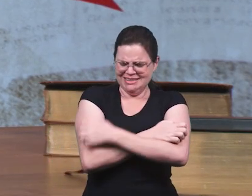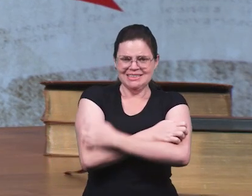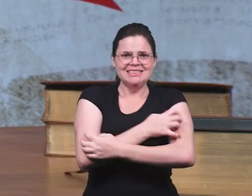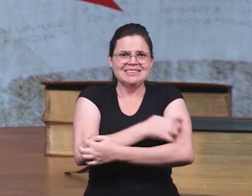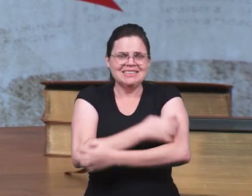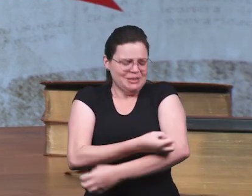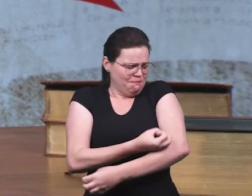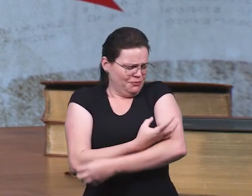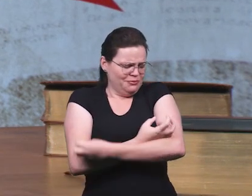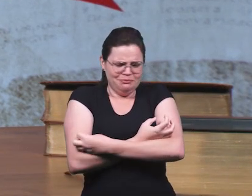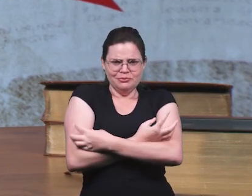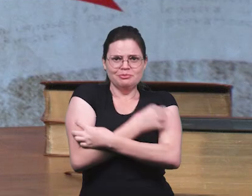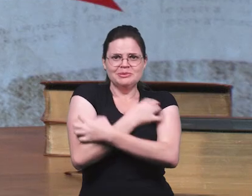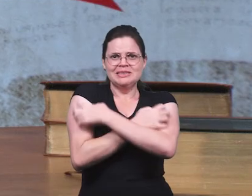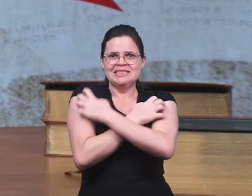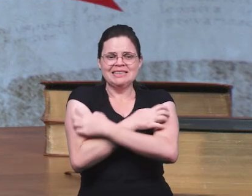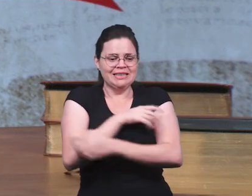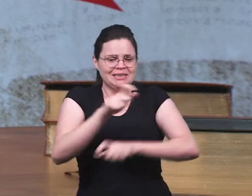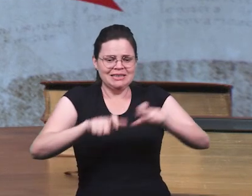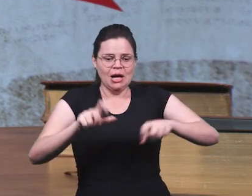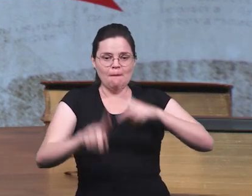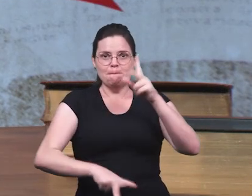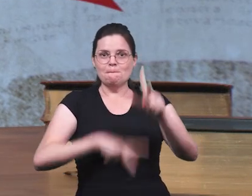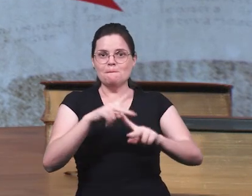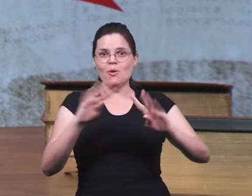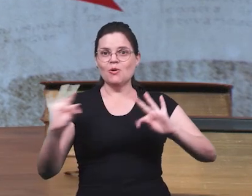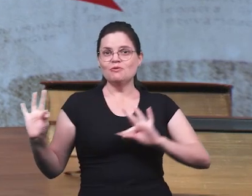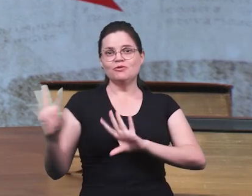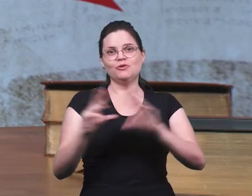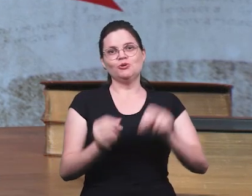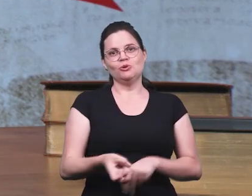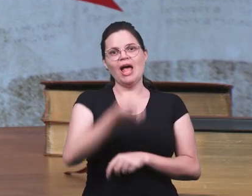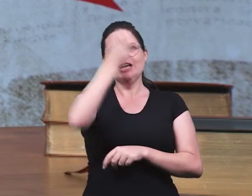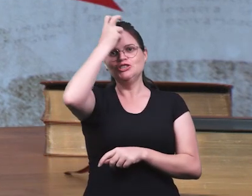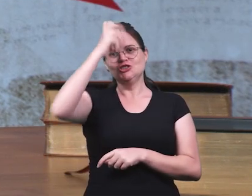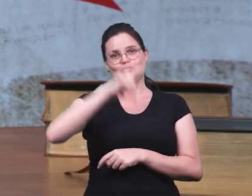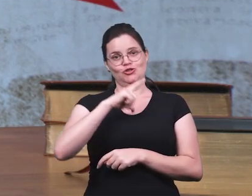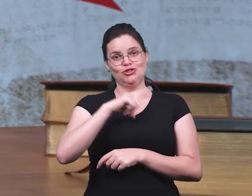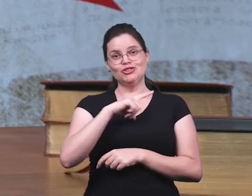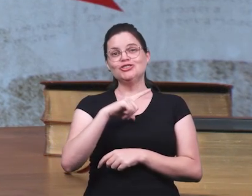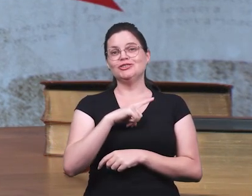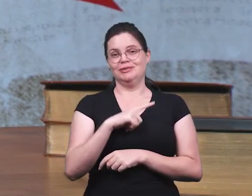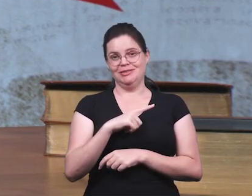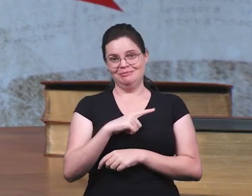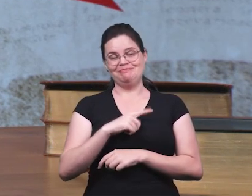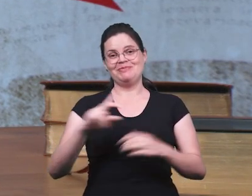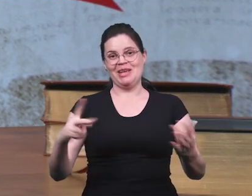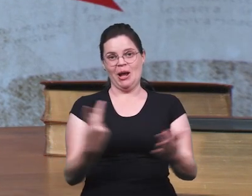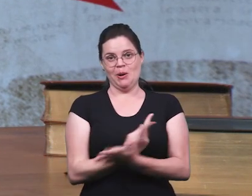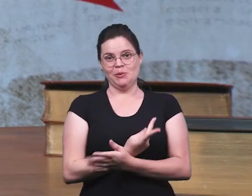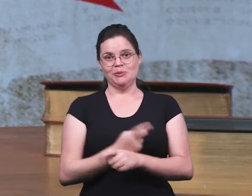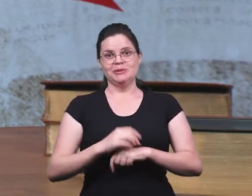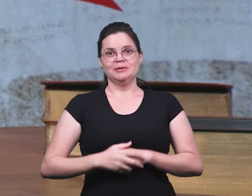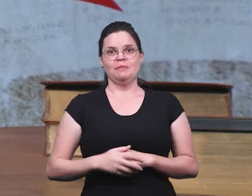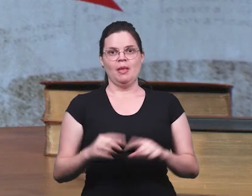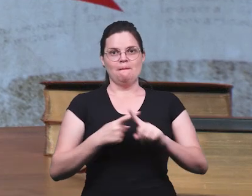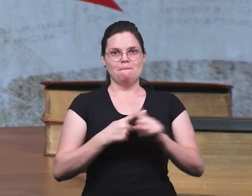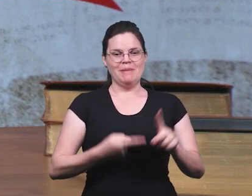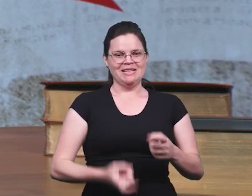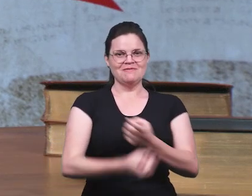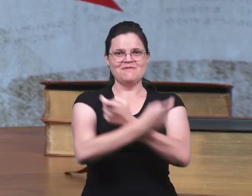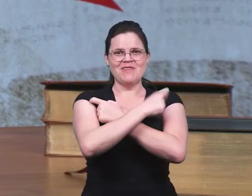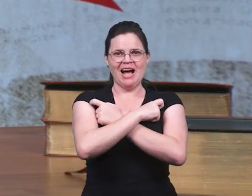sarna em os magos e em todos os egípcios. Porém, o Senhor